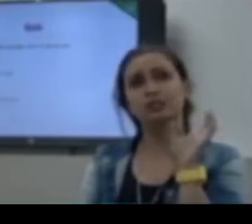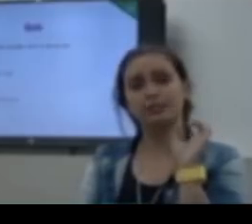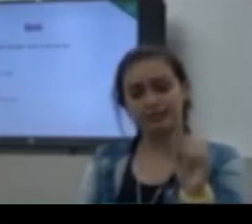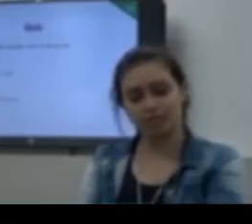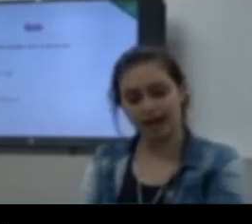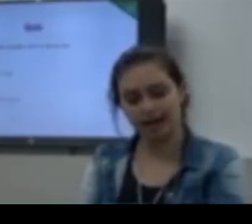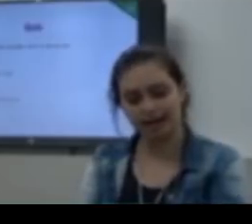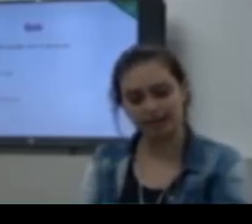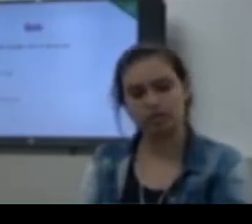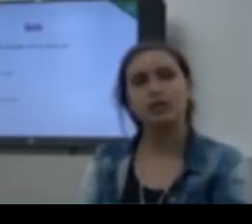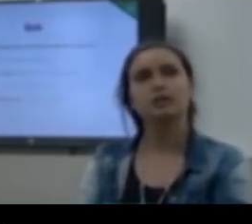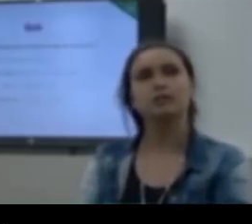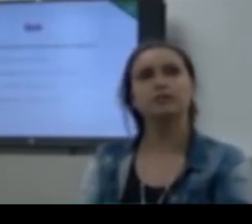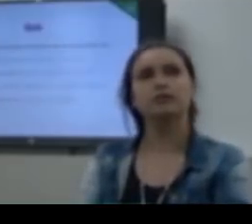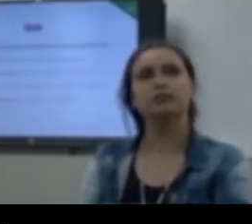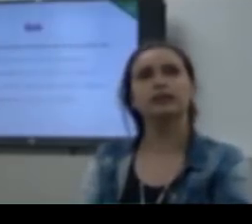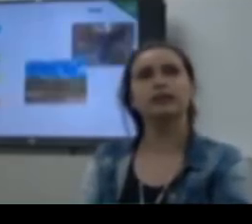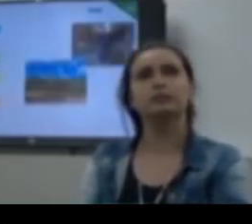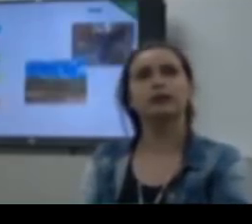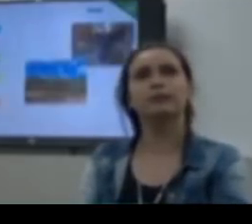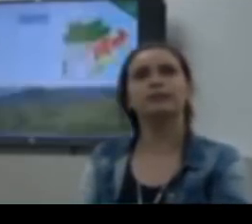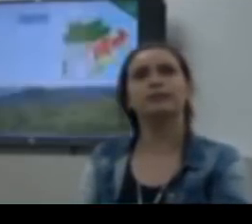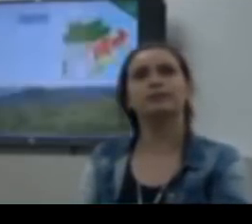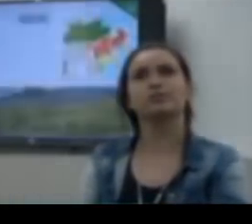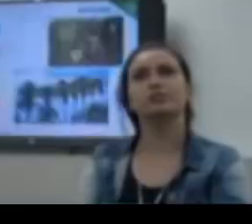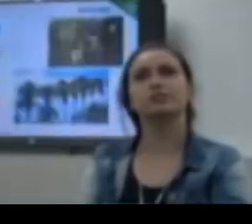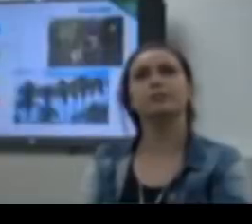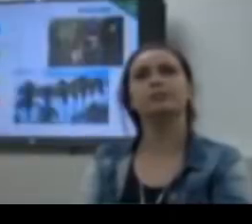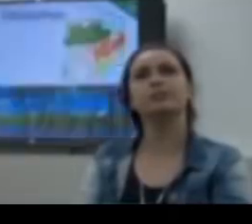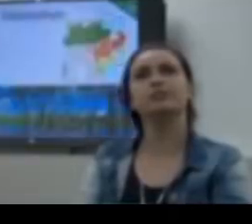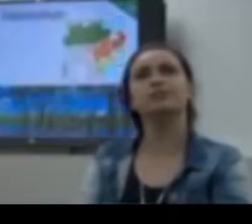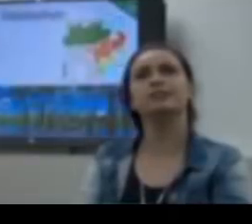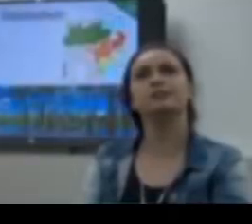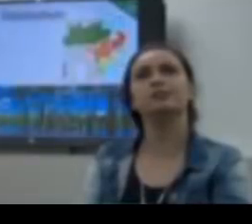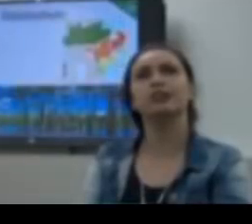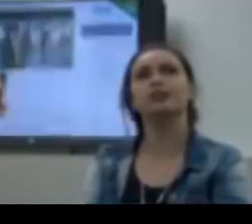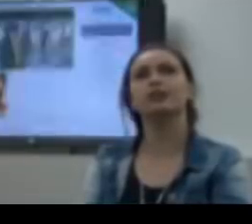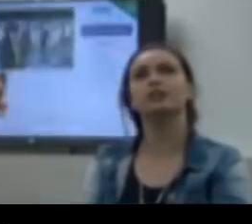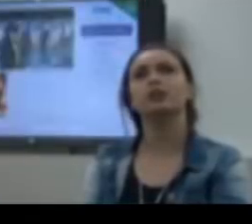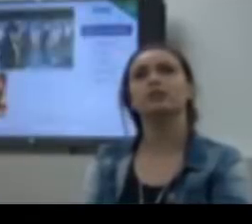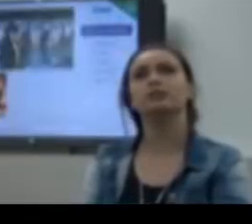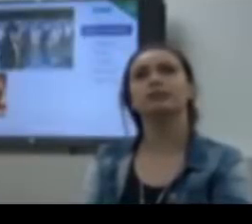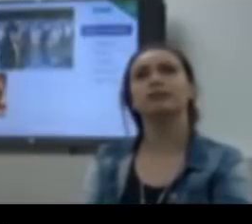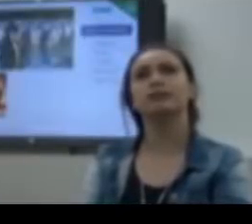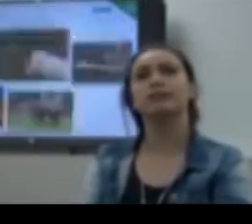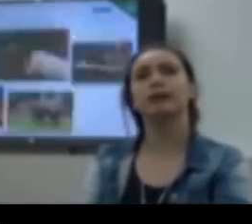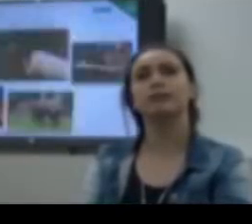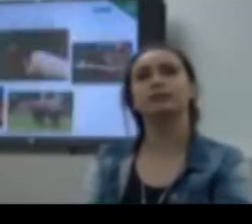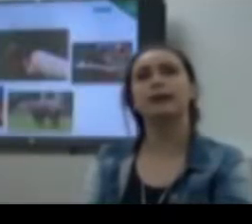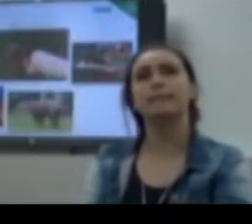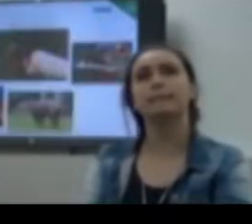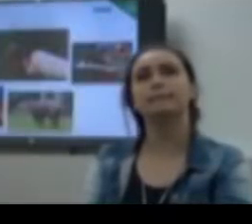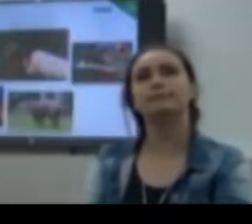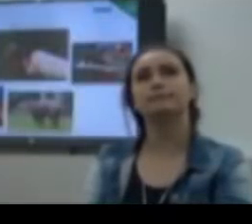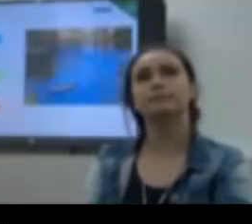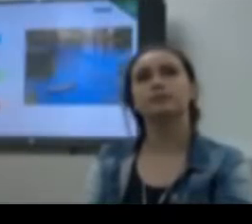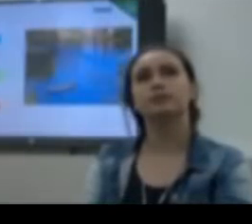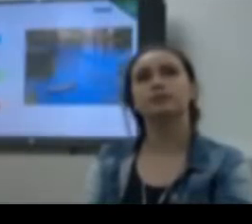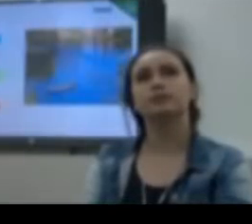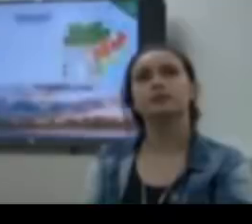de transição chamada de agreste. Então, vamos voltar lá no mapa da faixa de transição para a gente ter certeza onde que era o agreste. Voltar naquele que está maior,